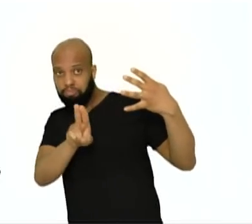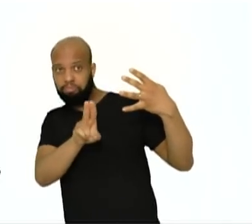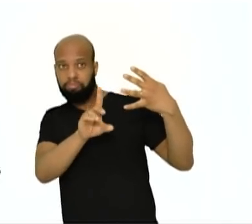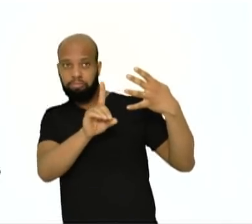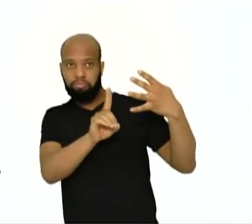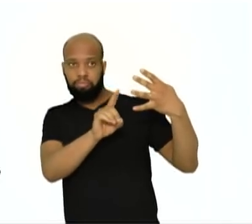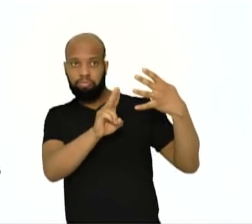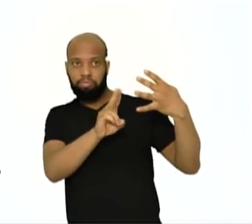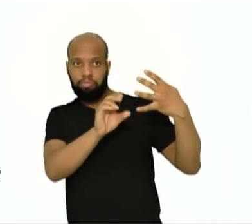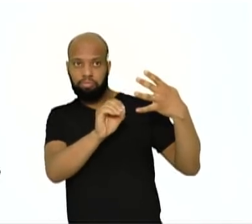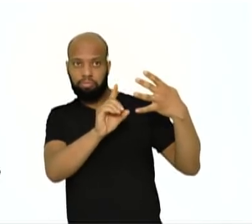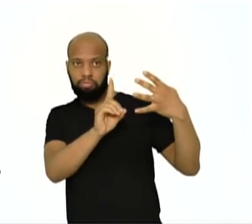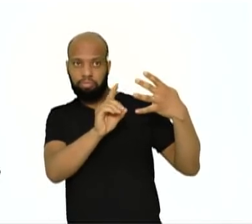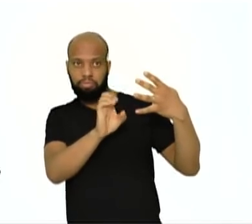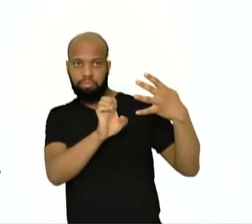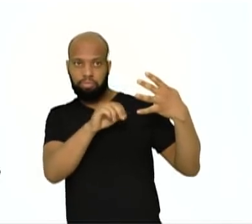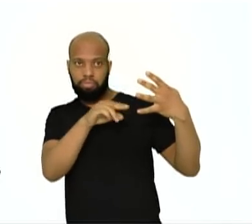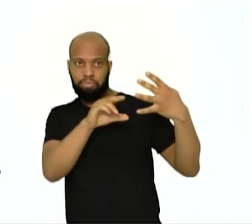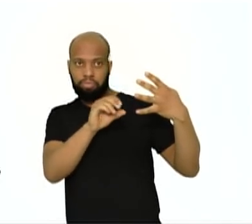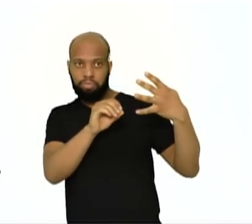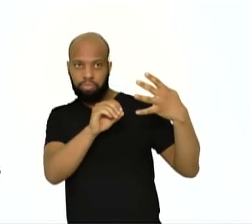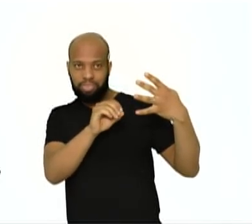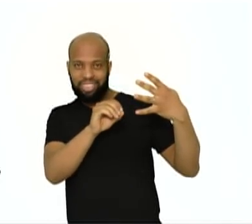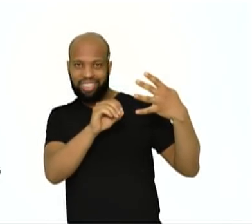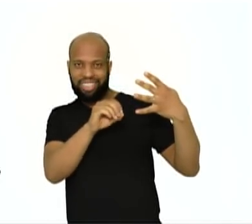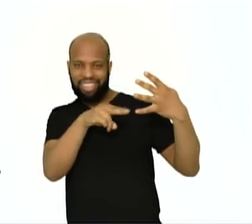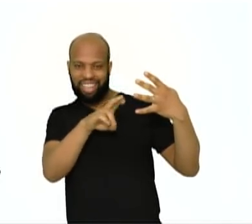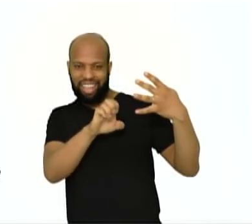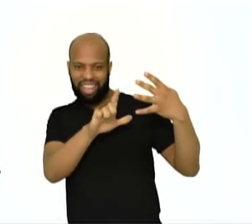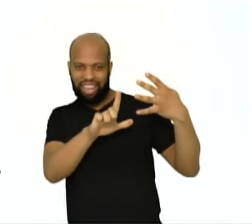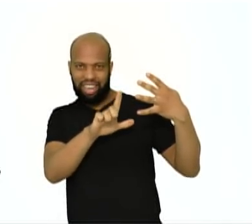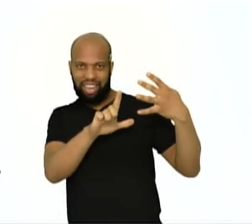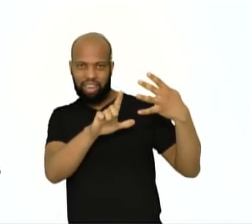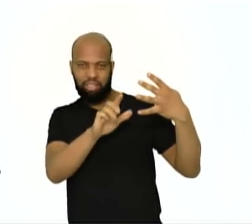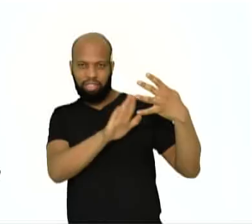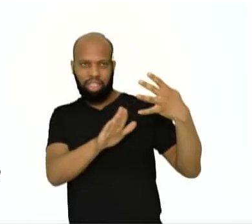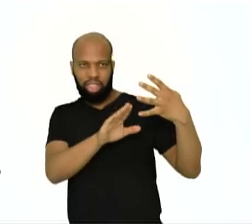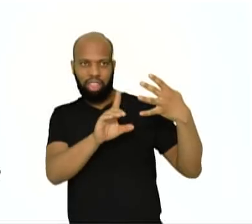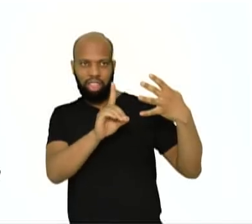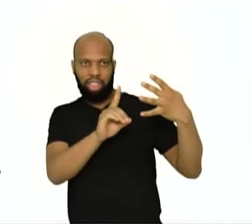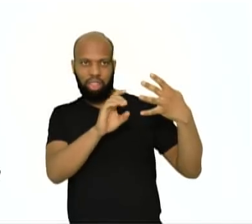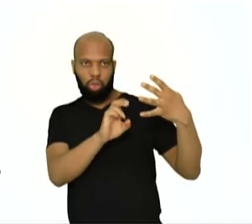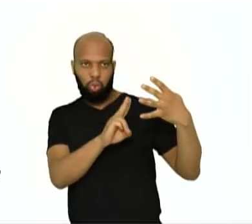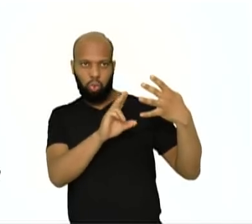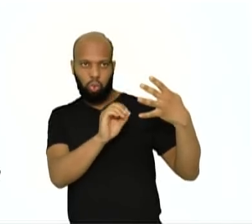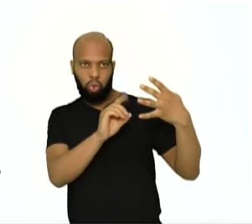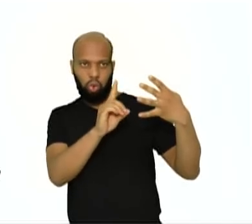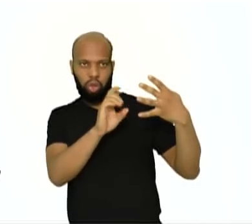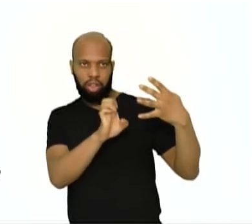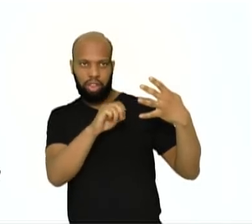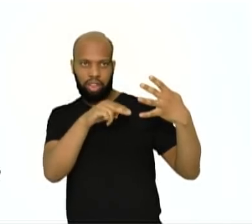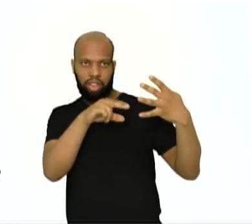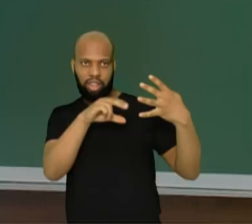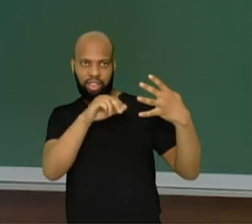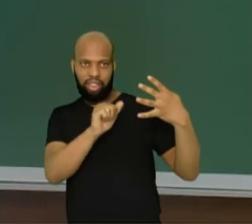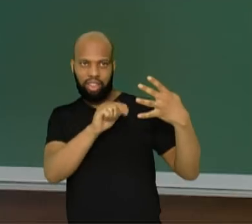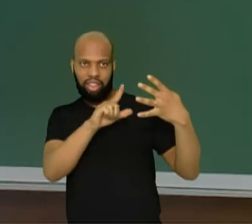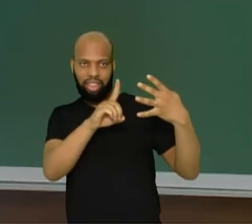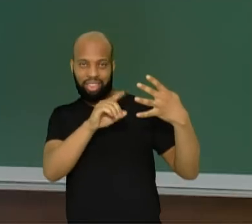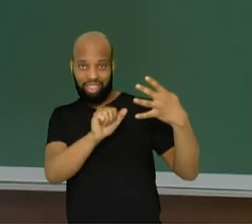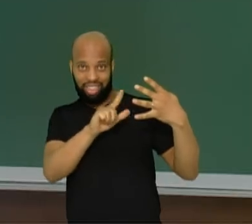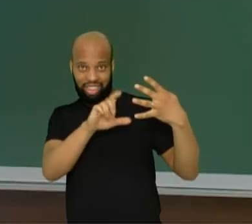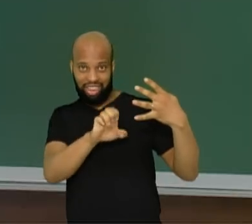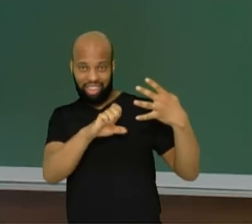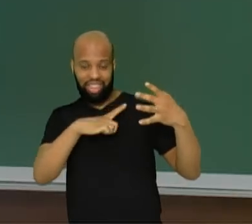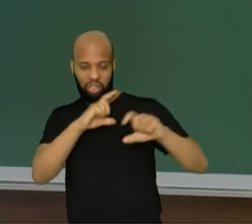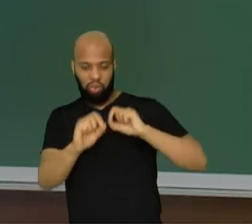é a dica lá do enunciado que ajuda a você a responder? Quando ele diz que a larva penetra